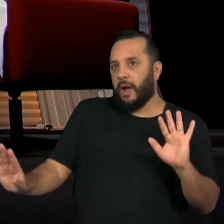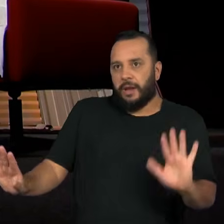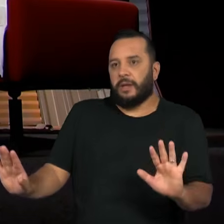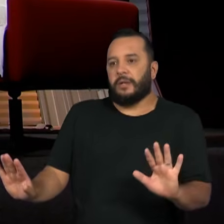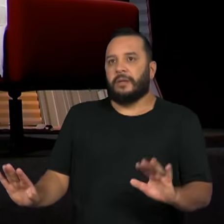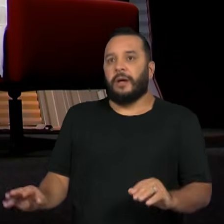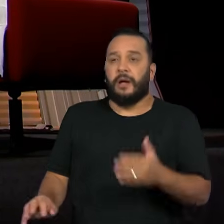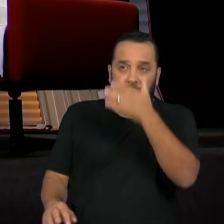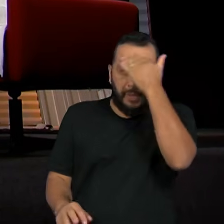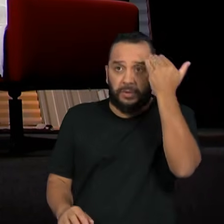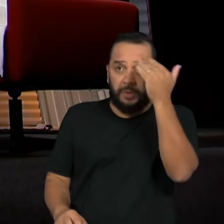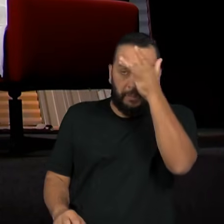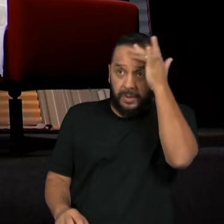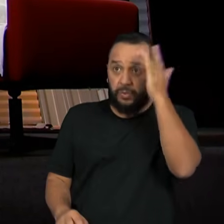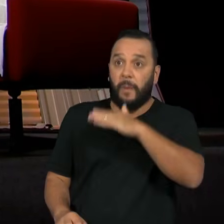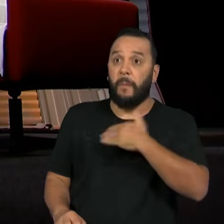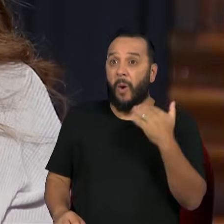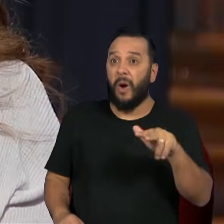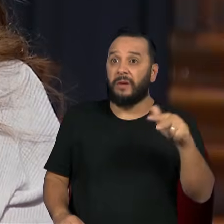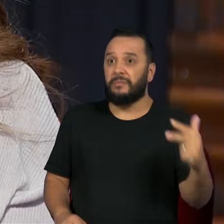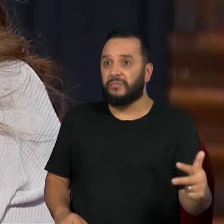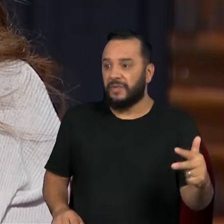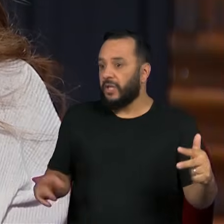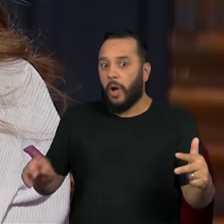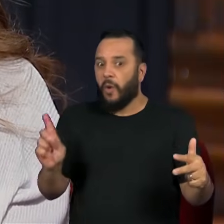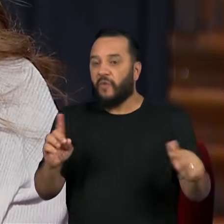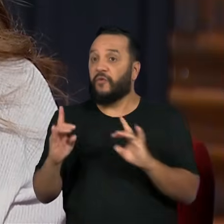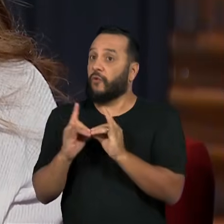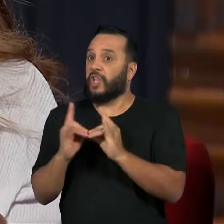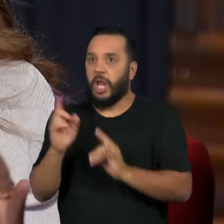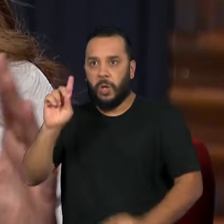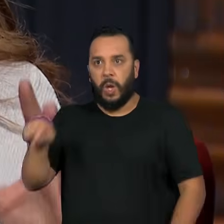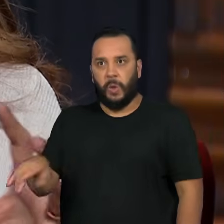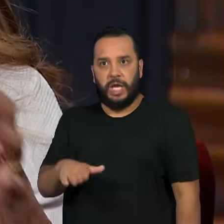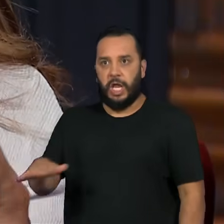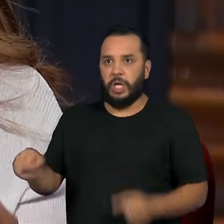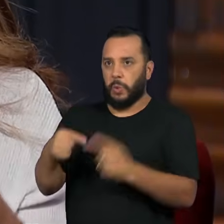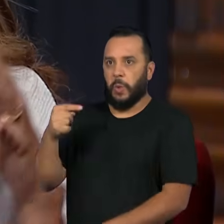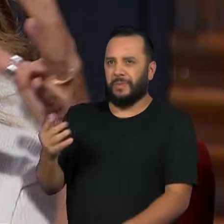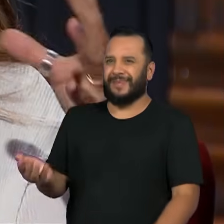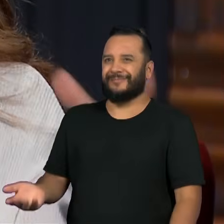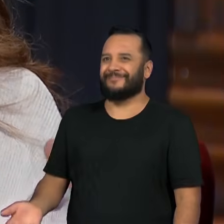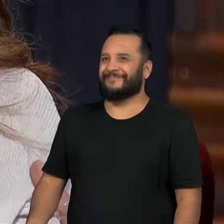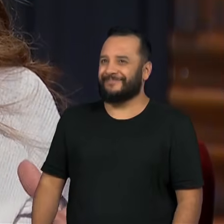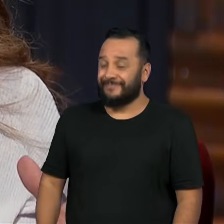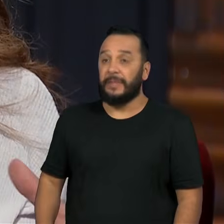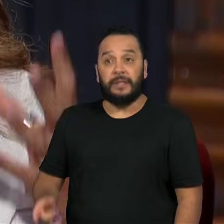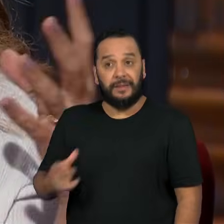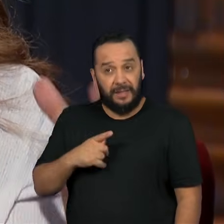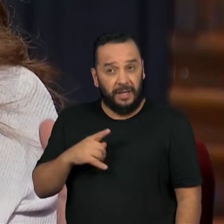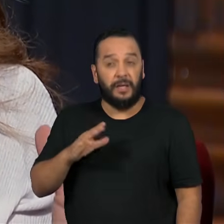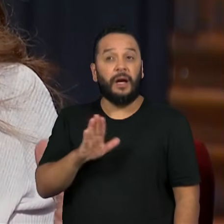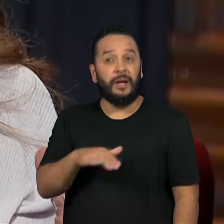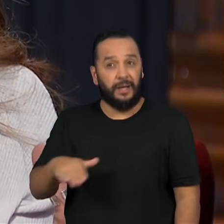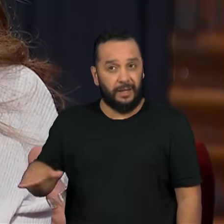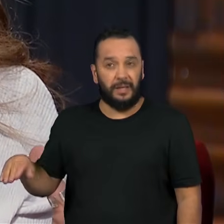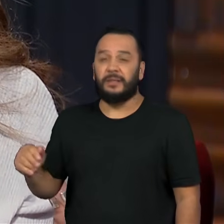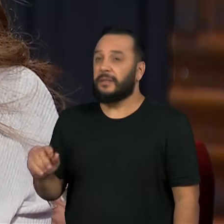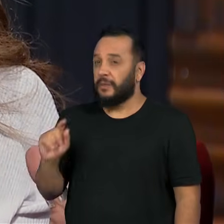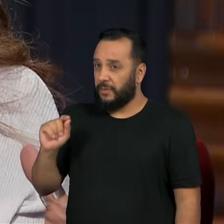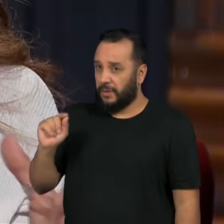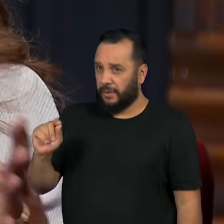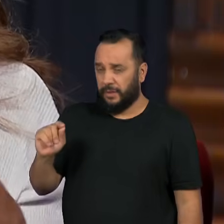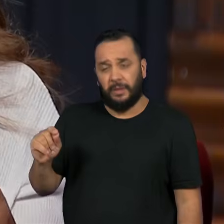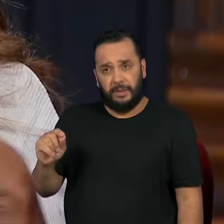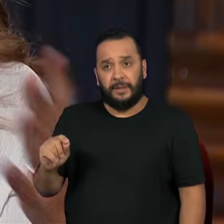pessoa morre, ela é poupada do funeral. Eu tenho pacientes em processo de luto, em suporte ao luto,